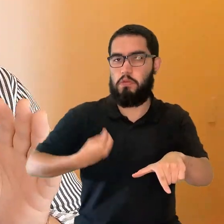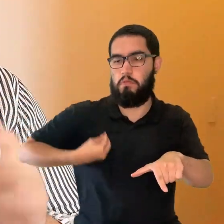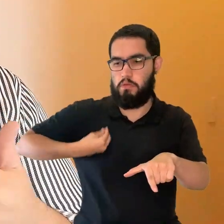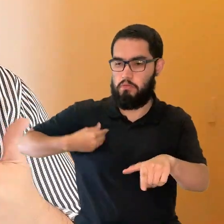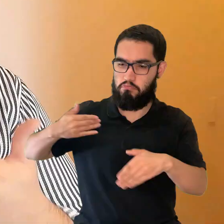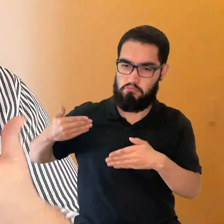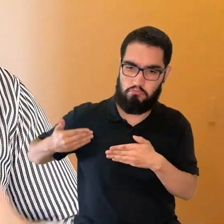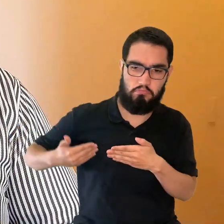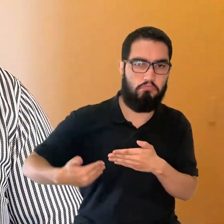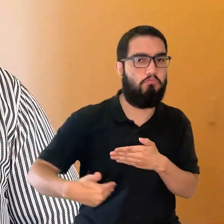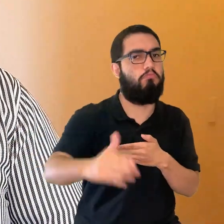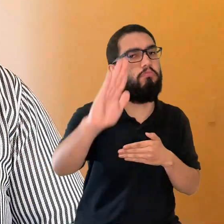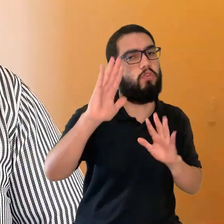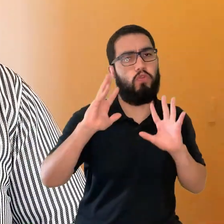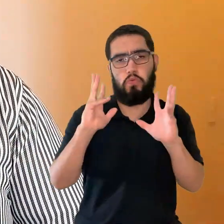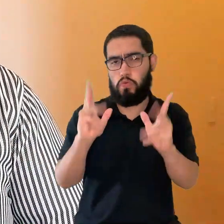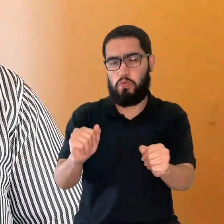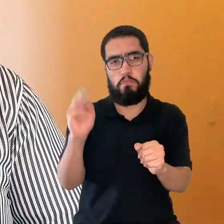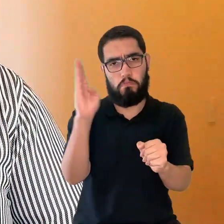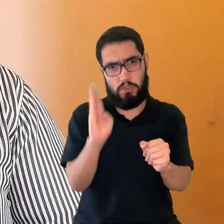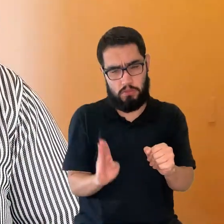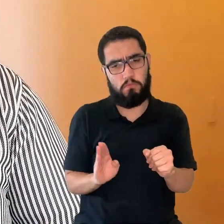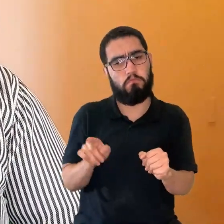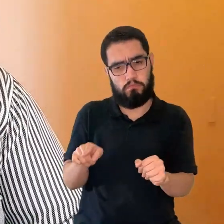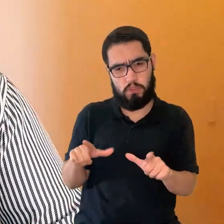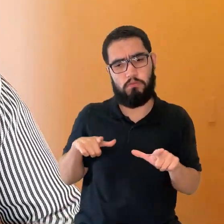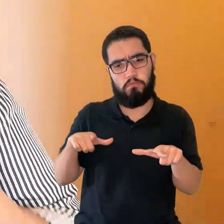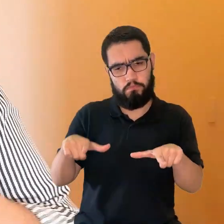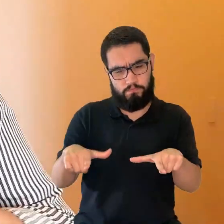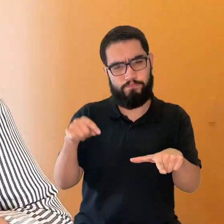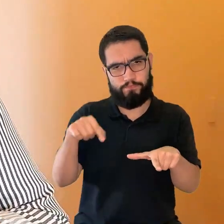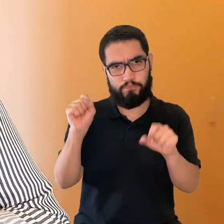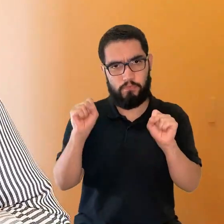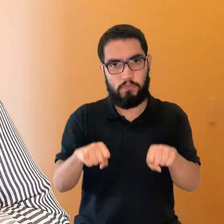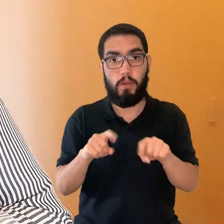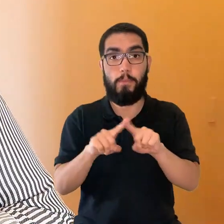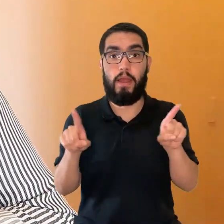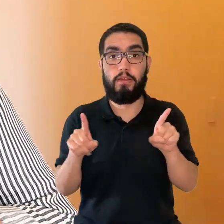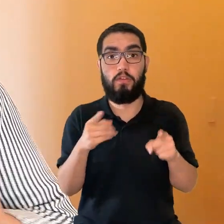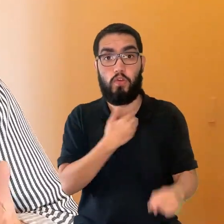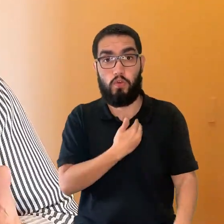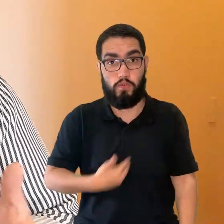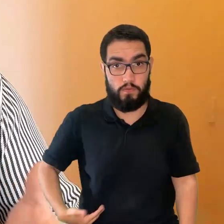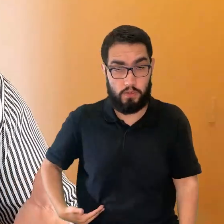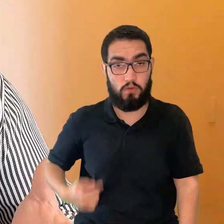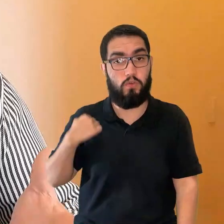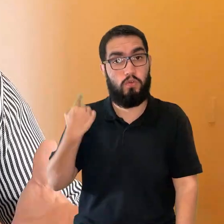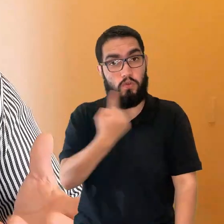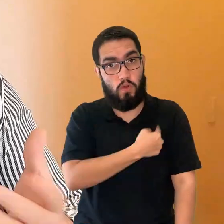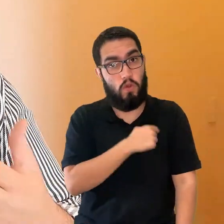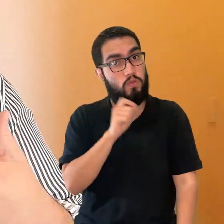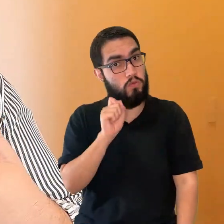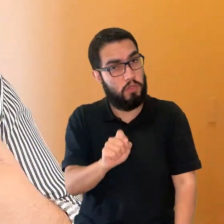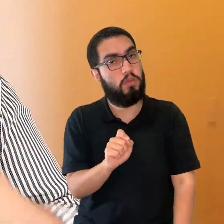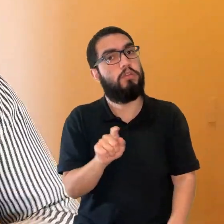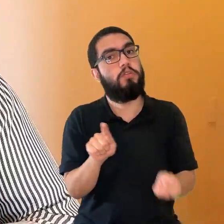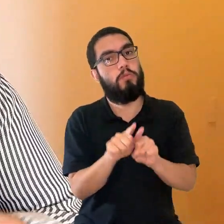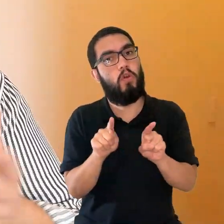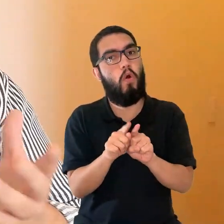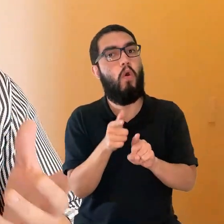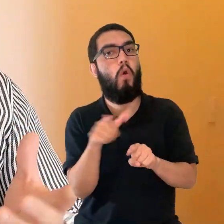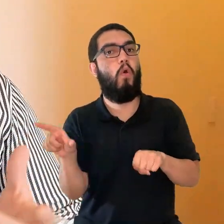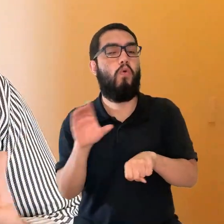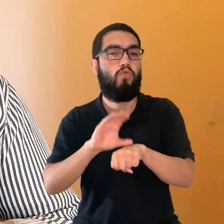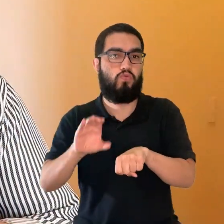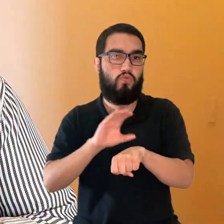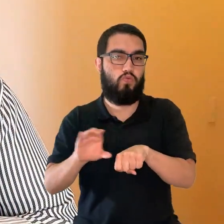uma certificação reconhecida sim em todo o território nacional. O que o governo quer agora de nós é que nós busquemos